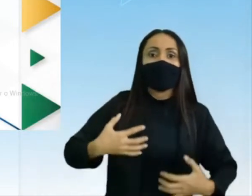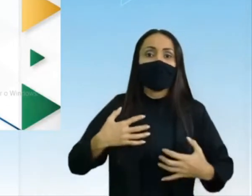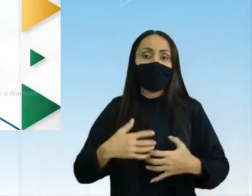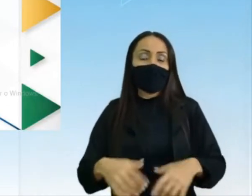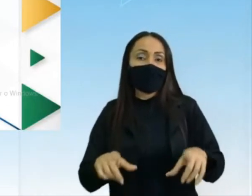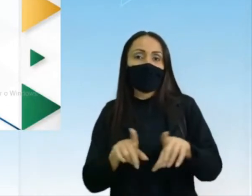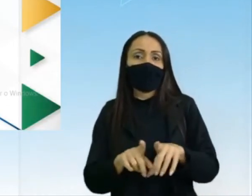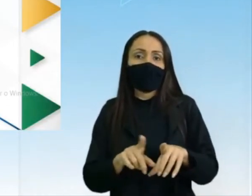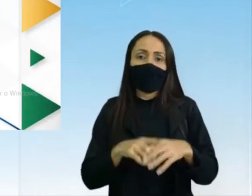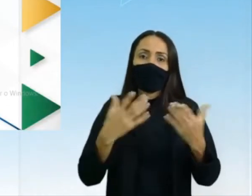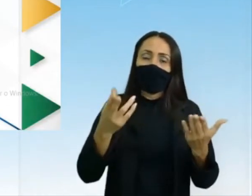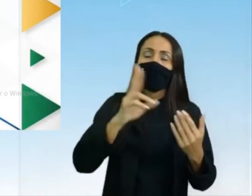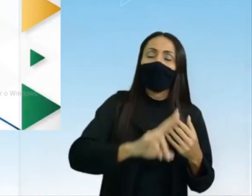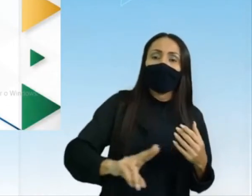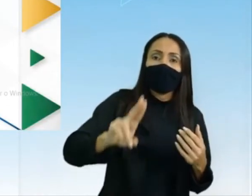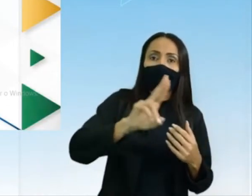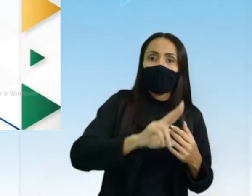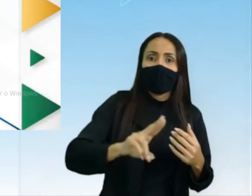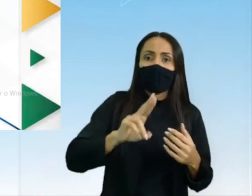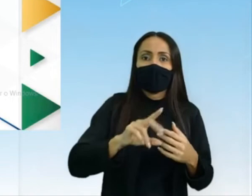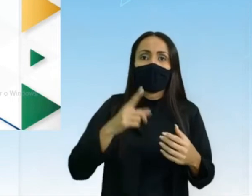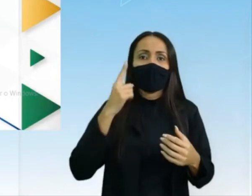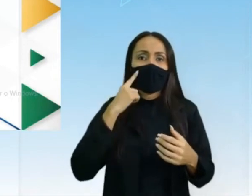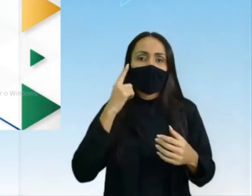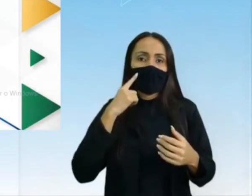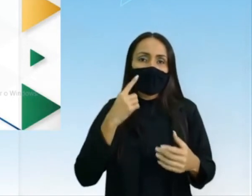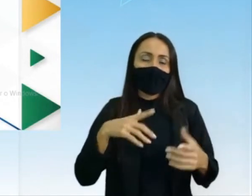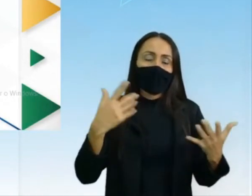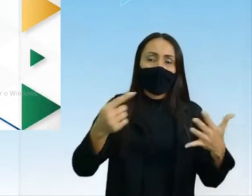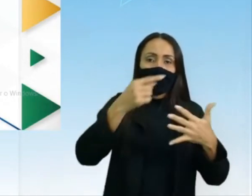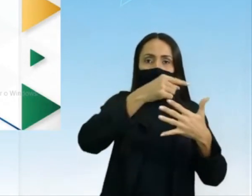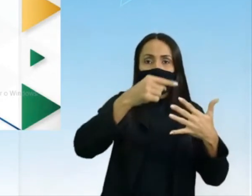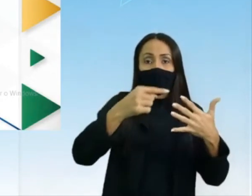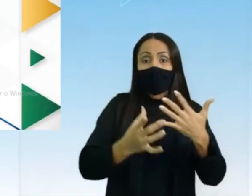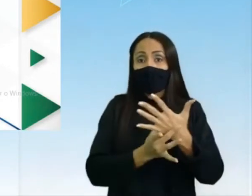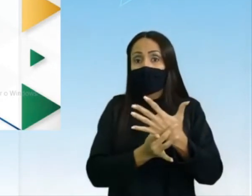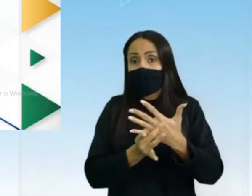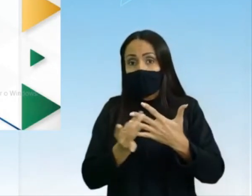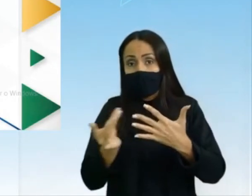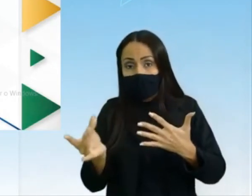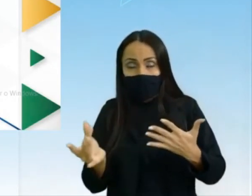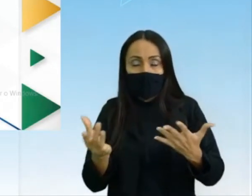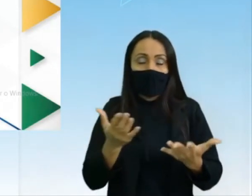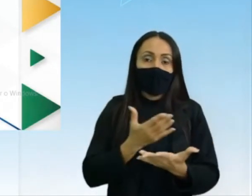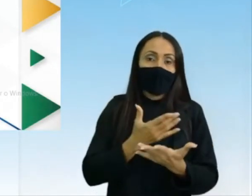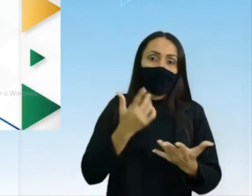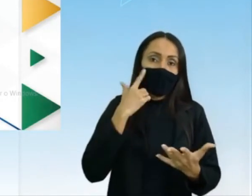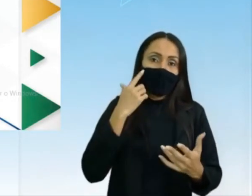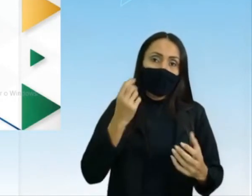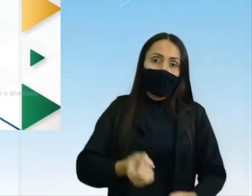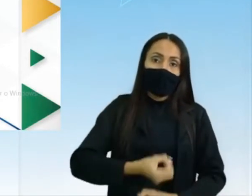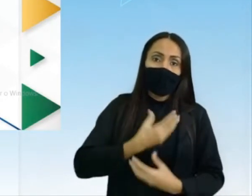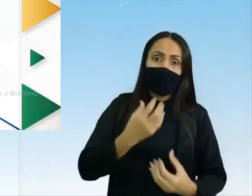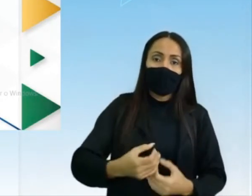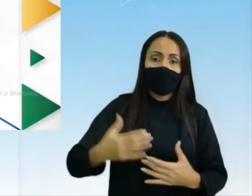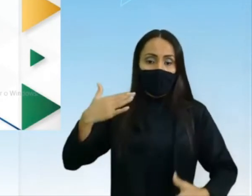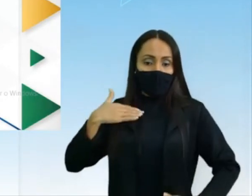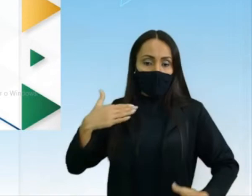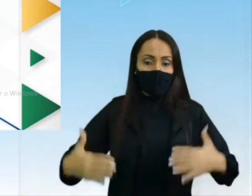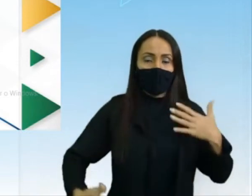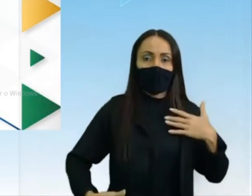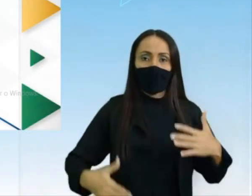que a gente utilize o quê? Certas questões semióticas, certas expressões do corpo que